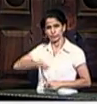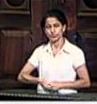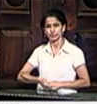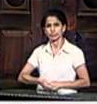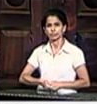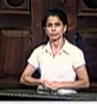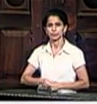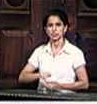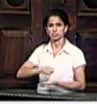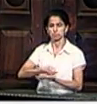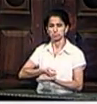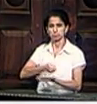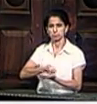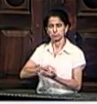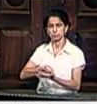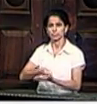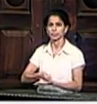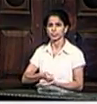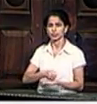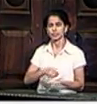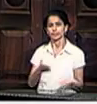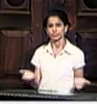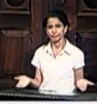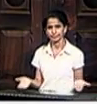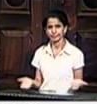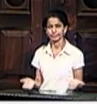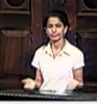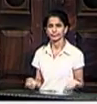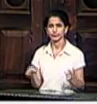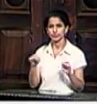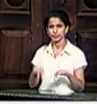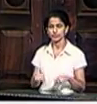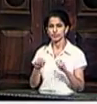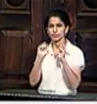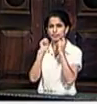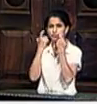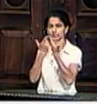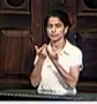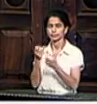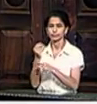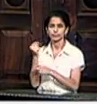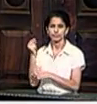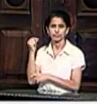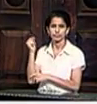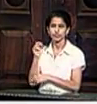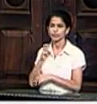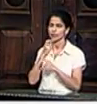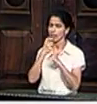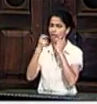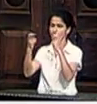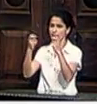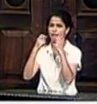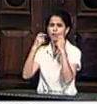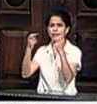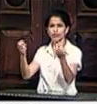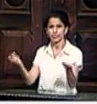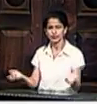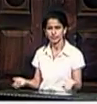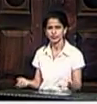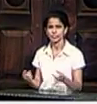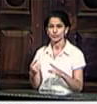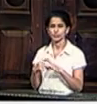nas secretarias. Essa casa, há muito, vem gritando sobre